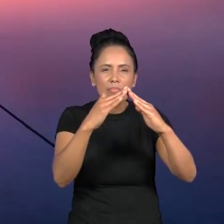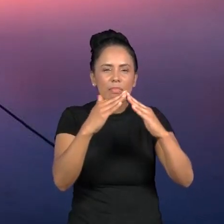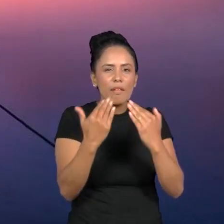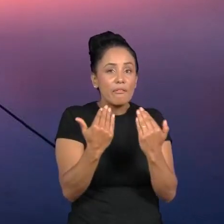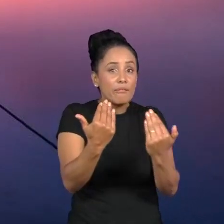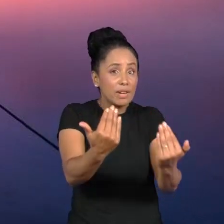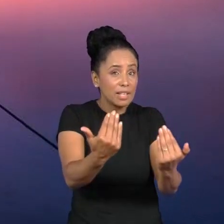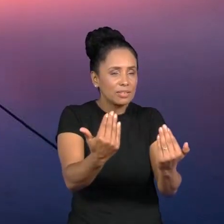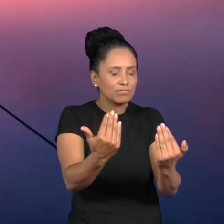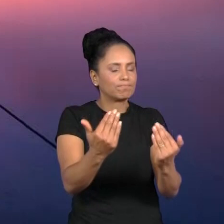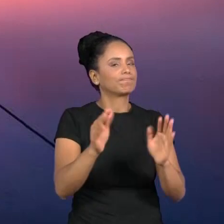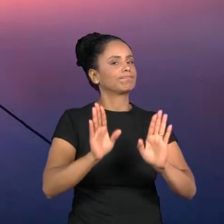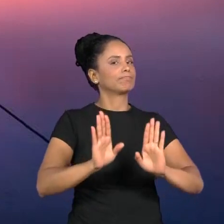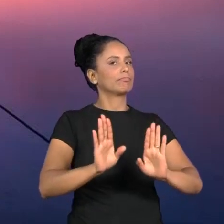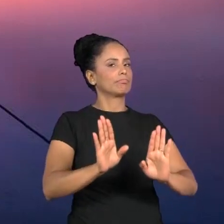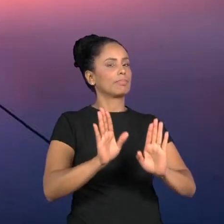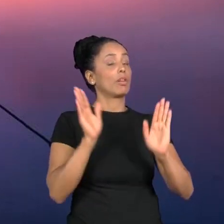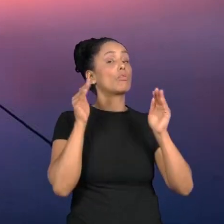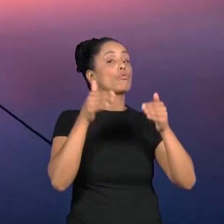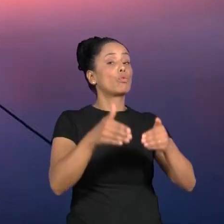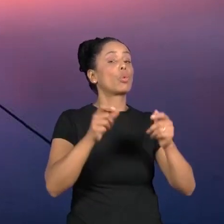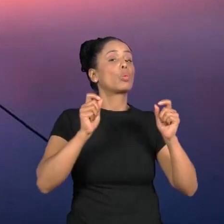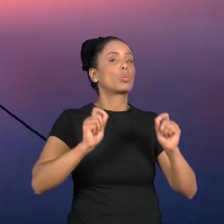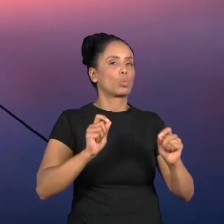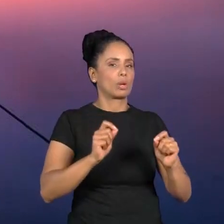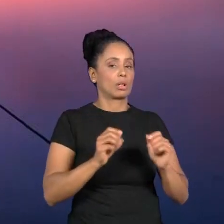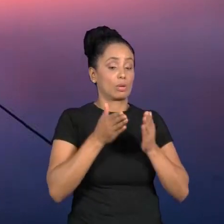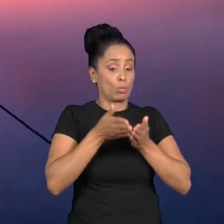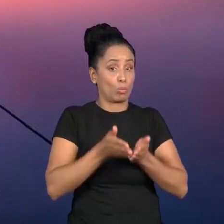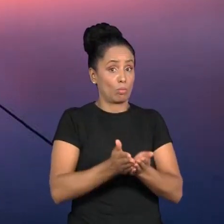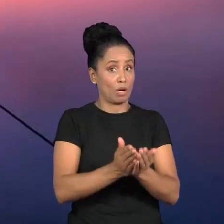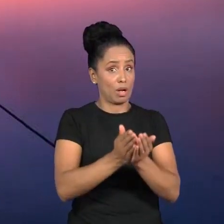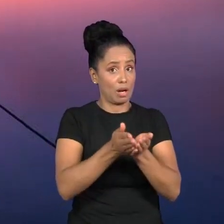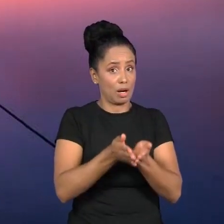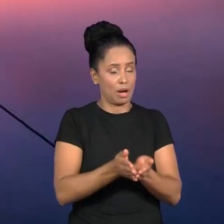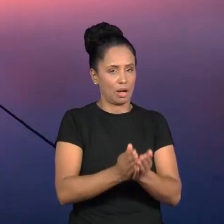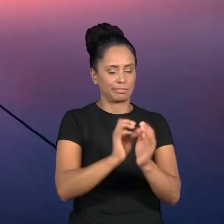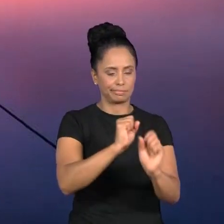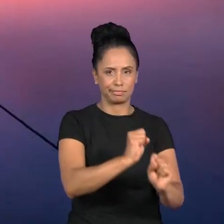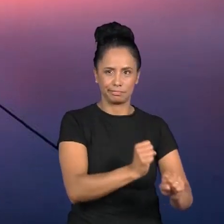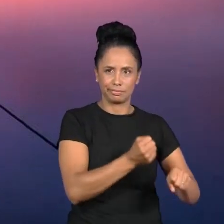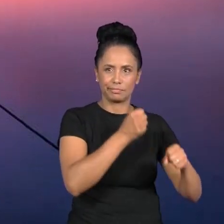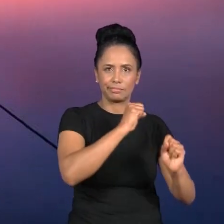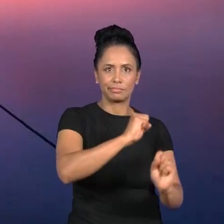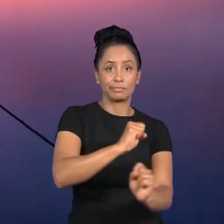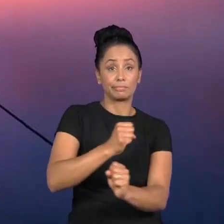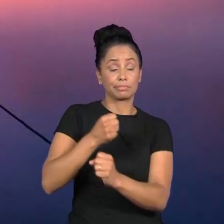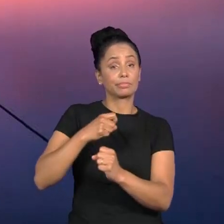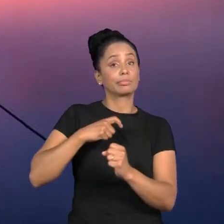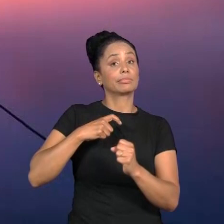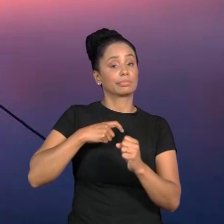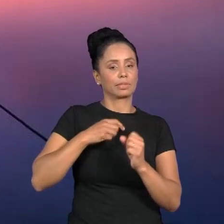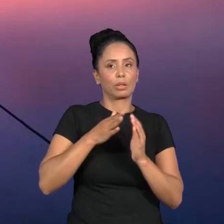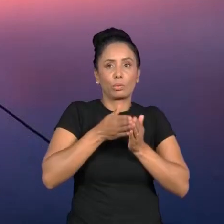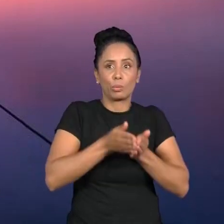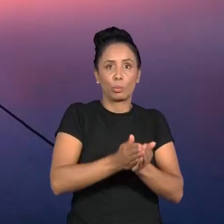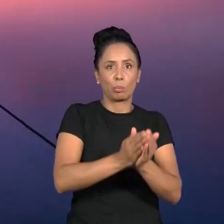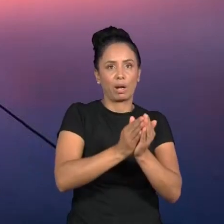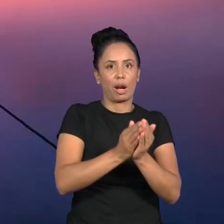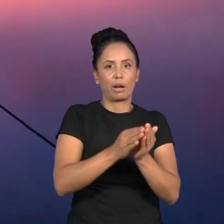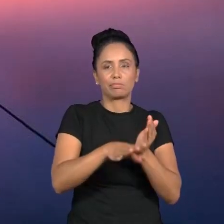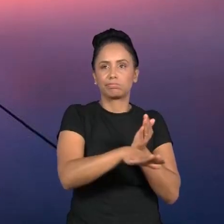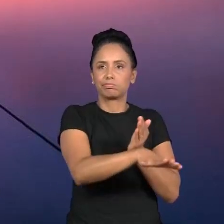vamos nos focar aí neste barco. Ele também apresenta uma sombra projetada, não é? Para